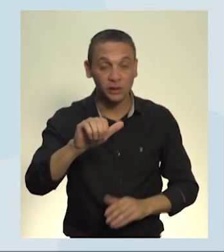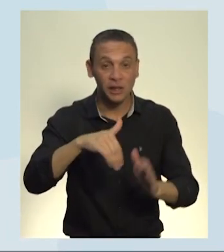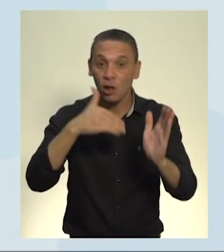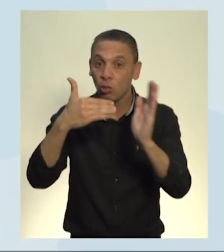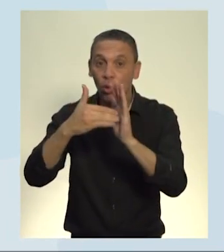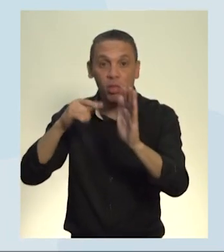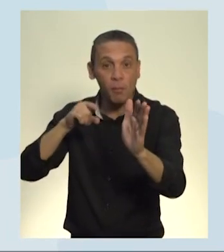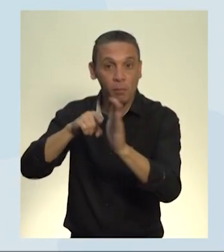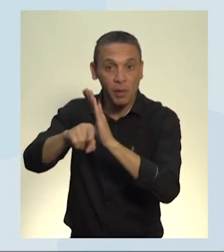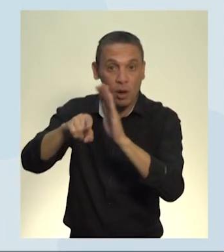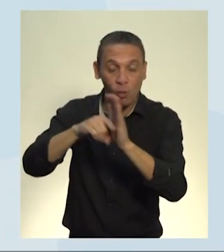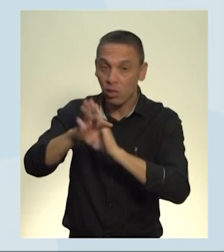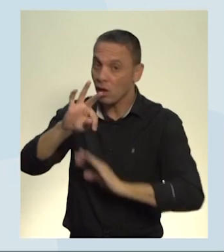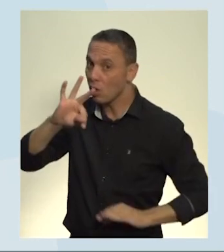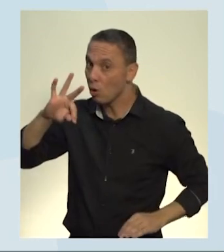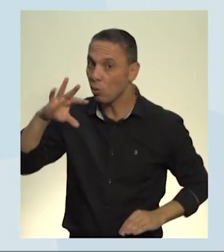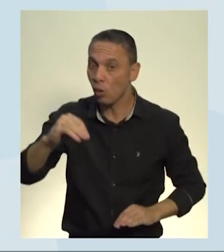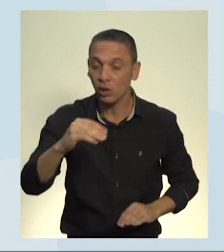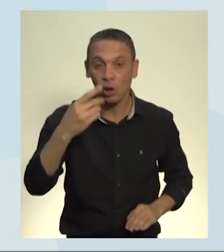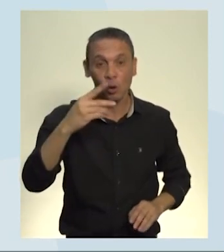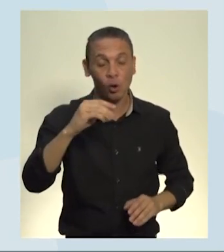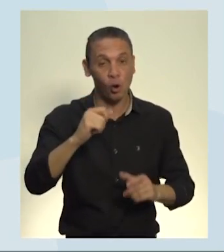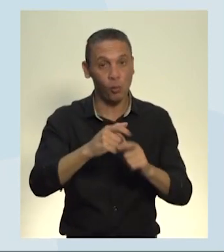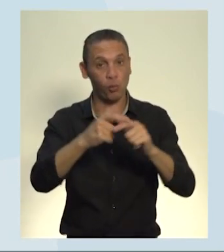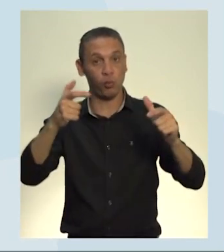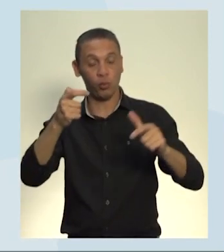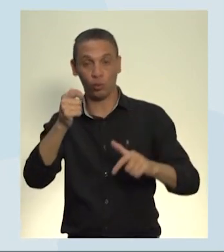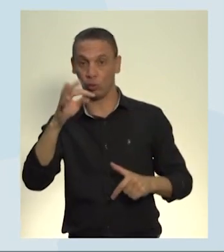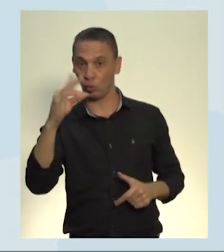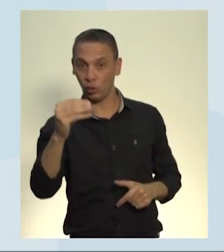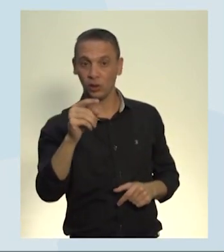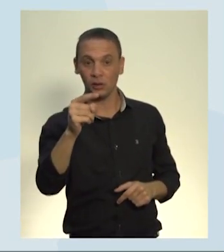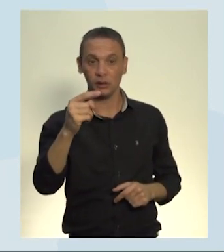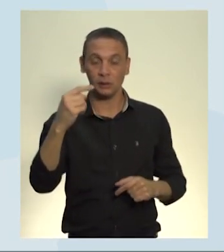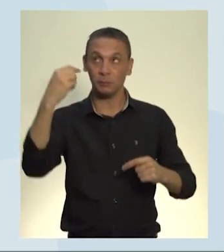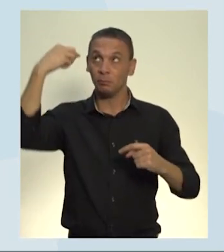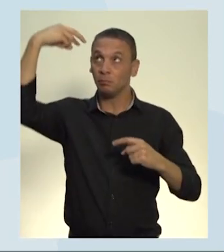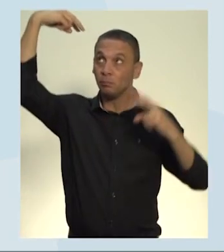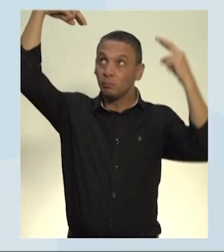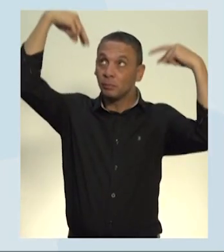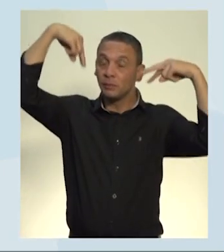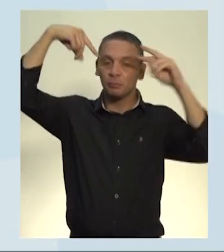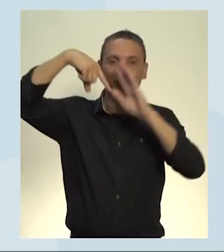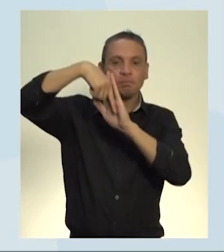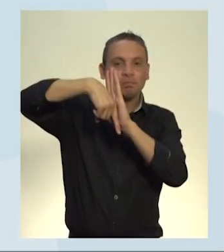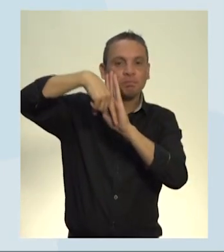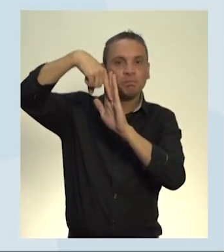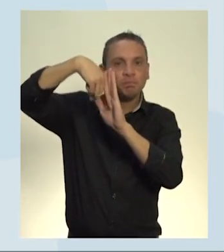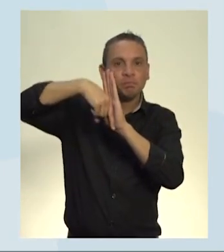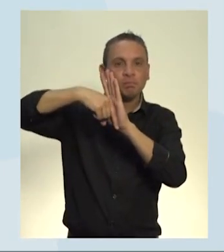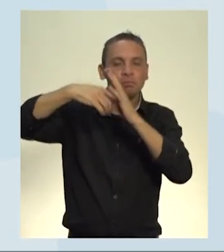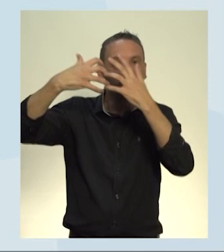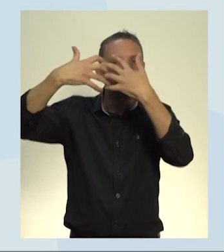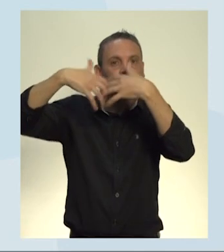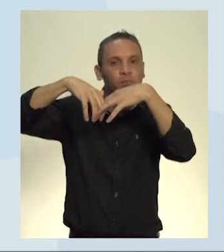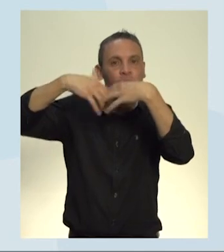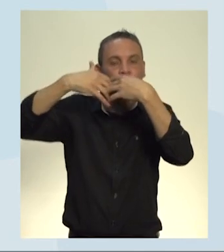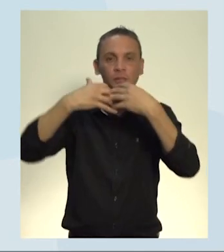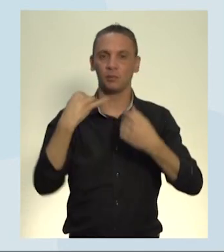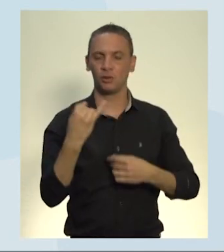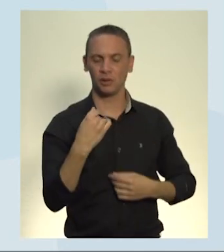as perguntas, ou para a maioria delas, vocês precisam realizar uma autoavaliação. O que significa? Em